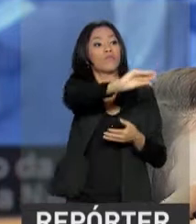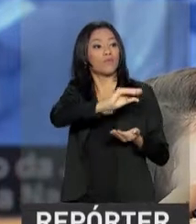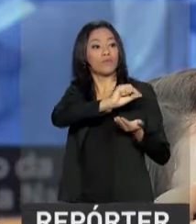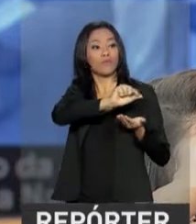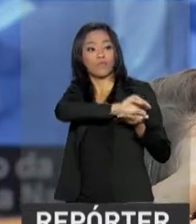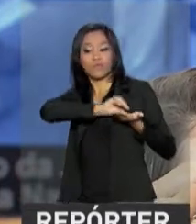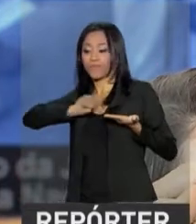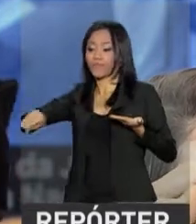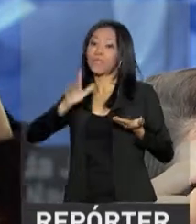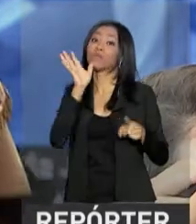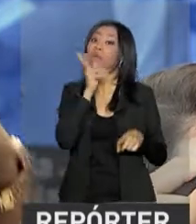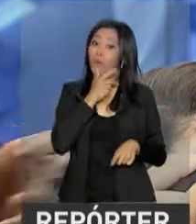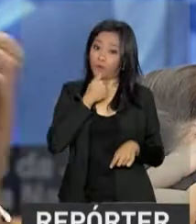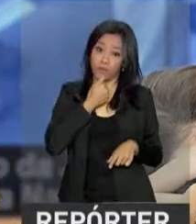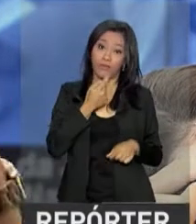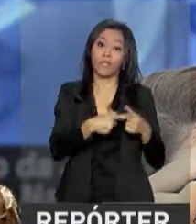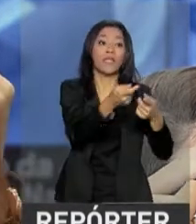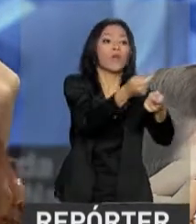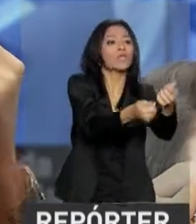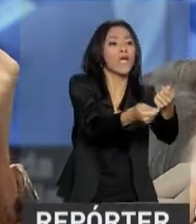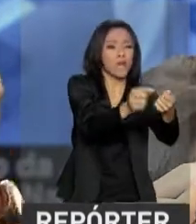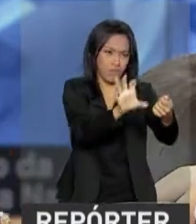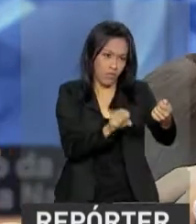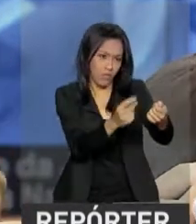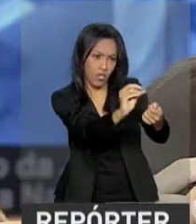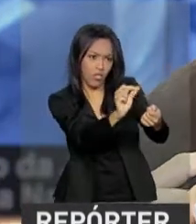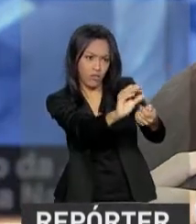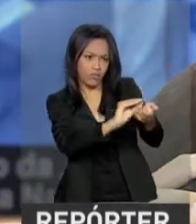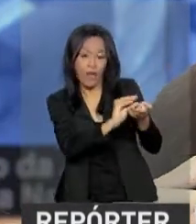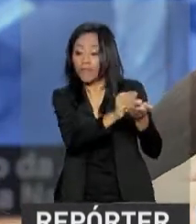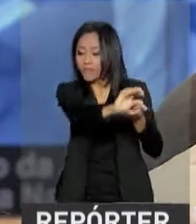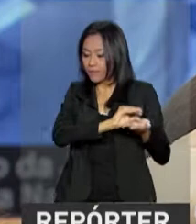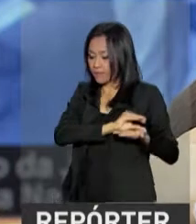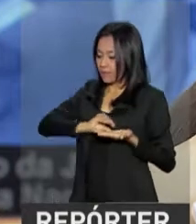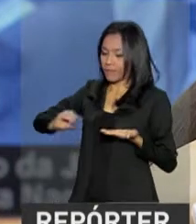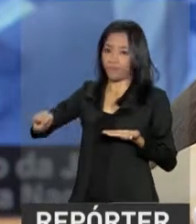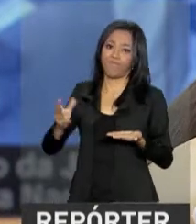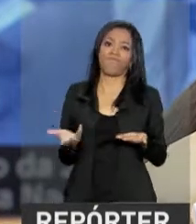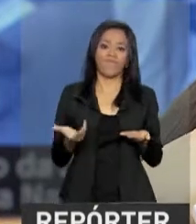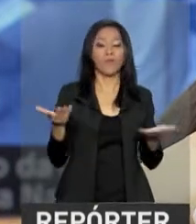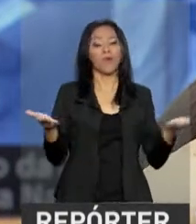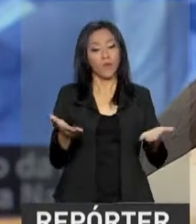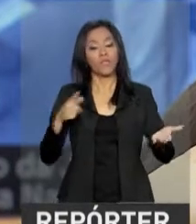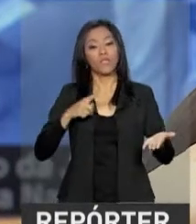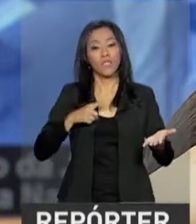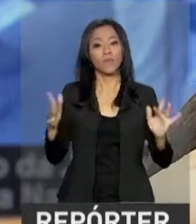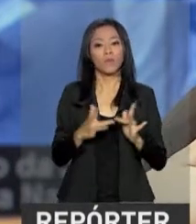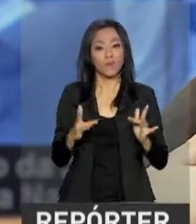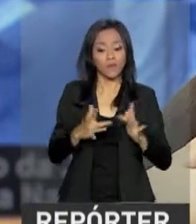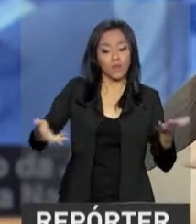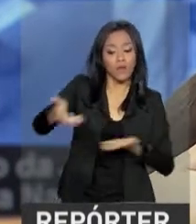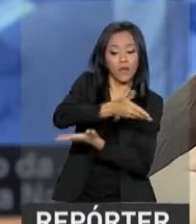isso implique negociação agora nós temos praticamente um mês o saldo é muito positivo hoje a integração comanda um